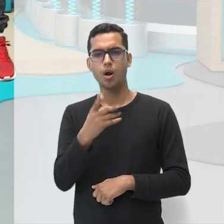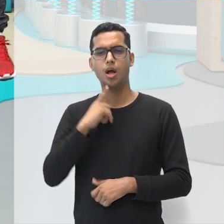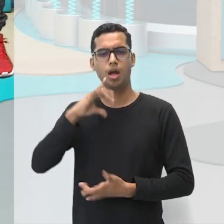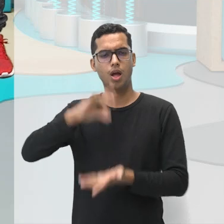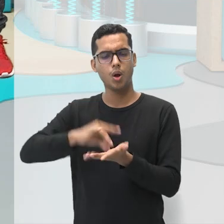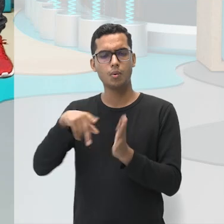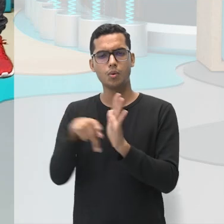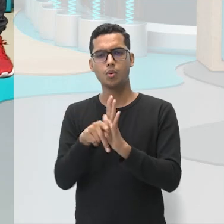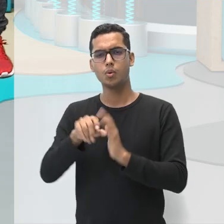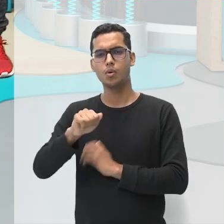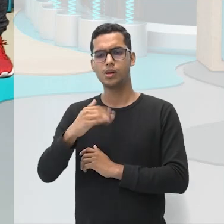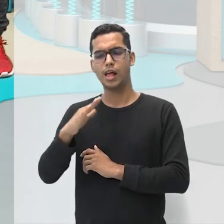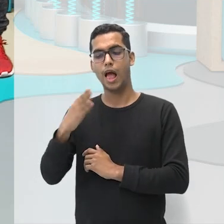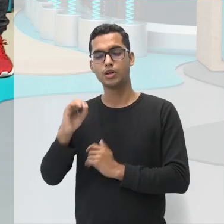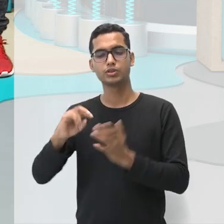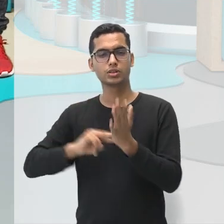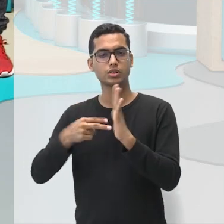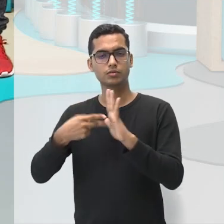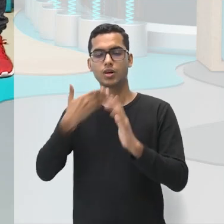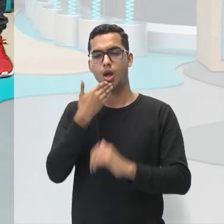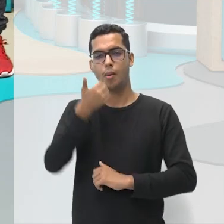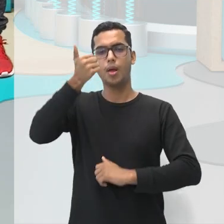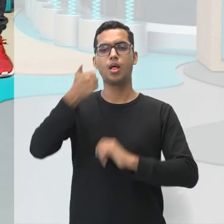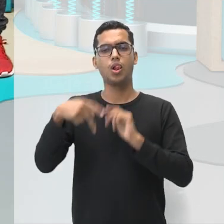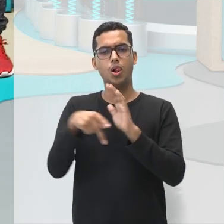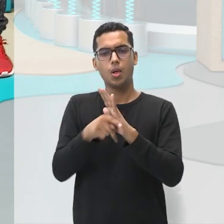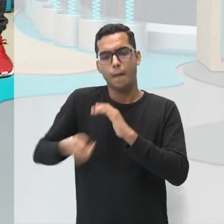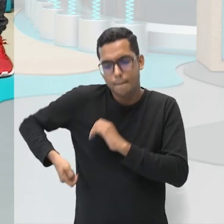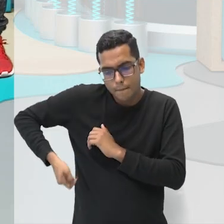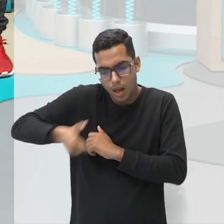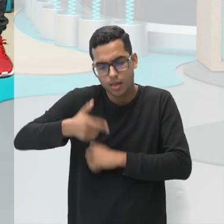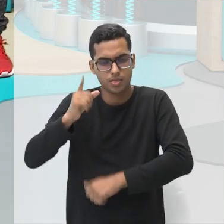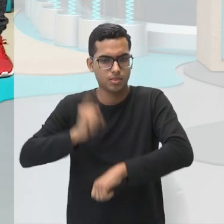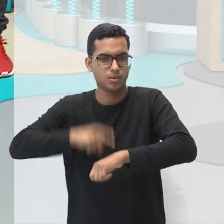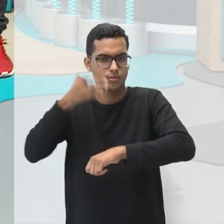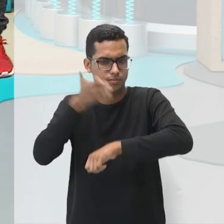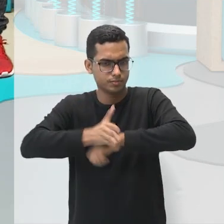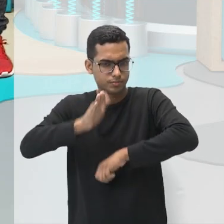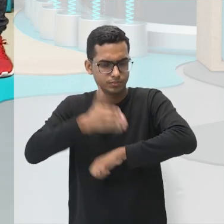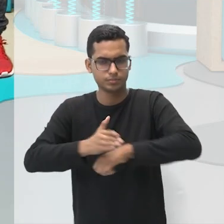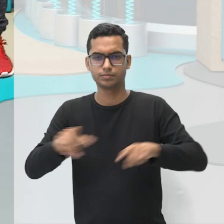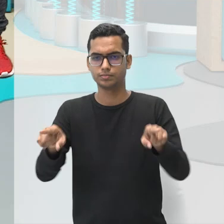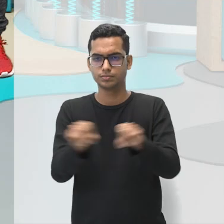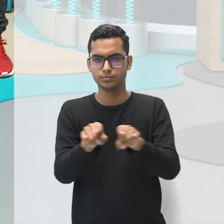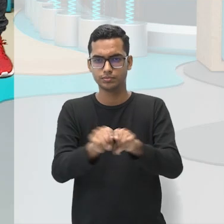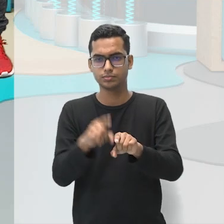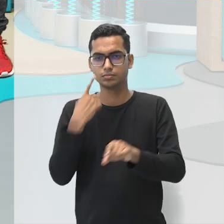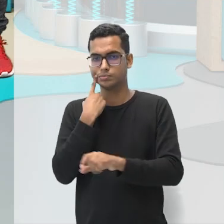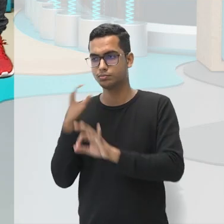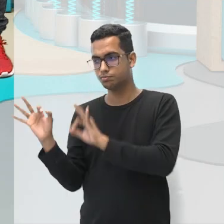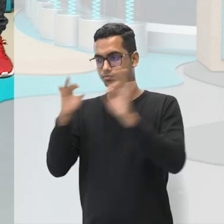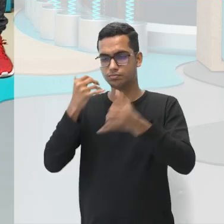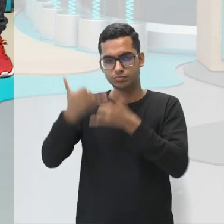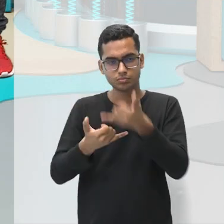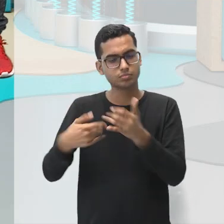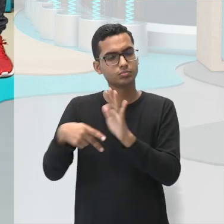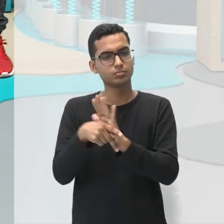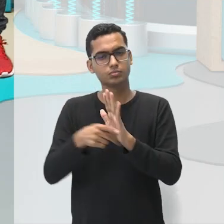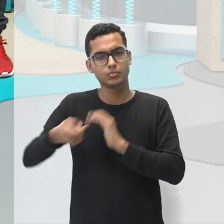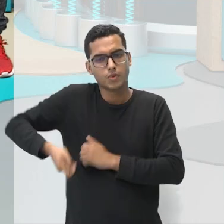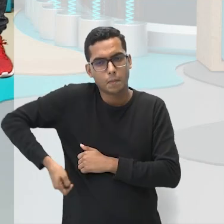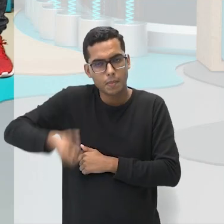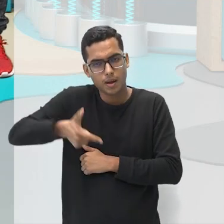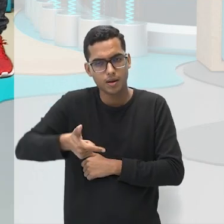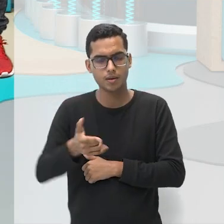aço, porque era a melhor bolinha para se jogar, para se praticar. Bom, esse foi o jogo de bola de